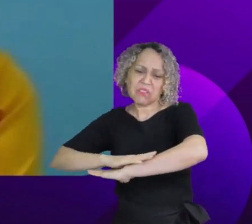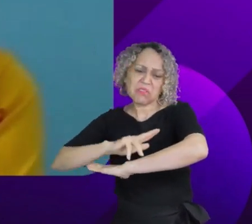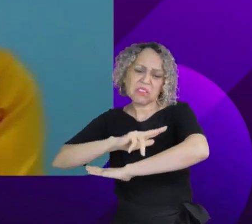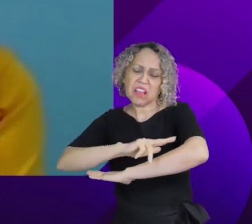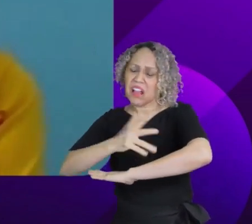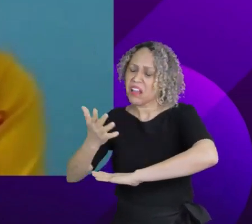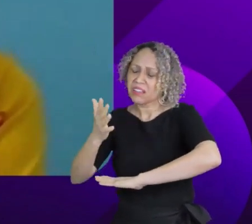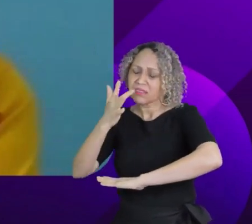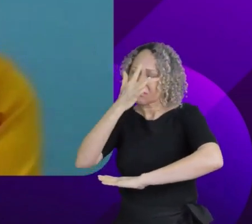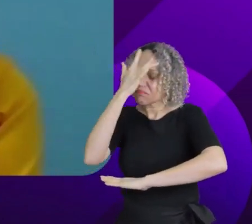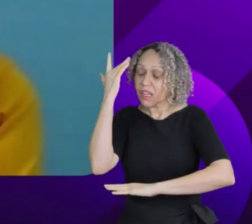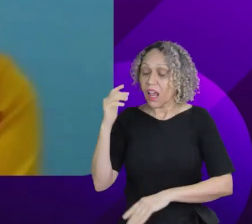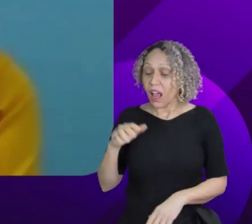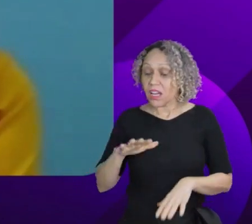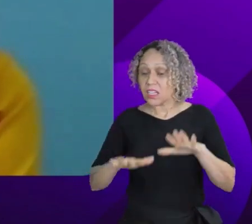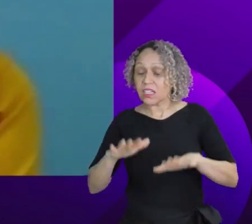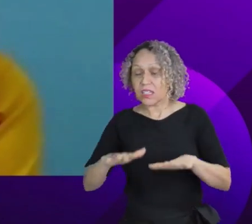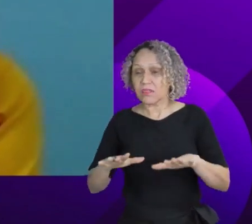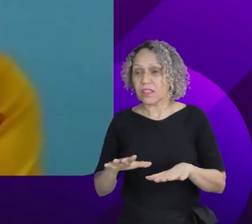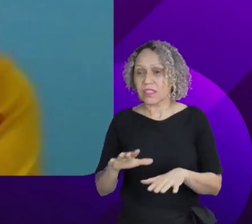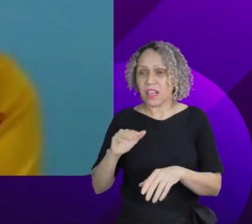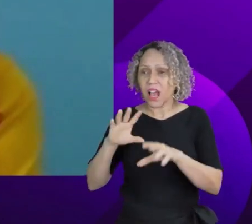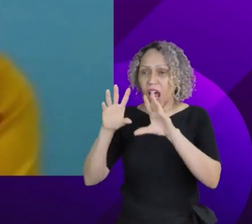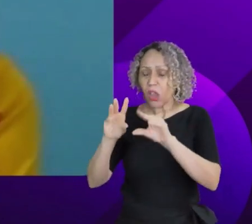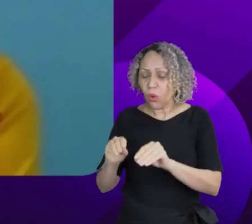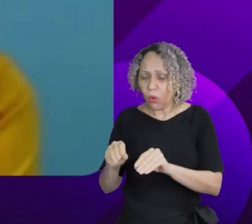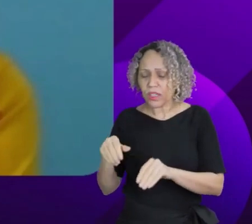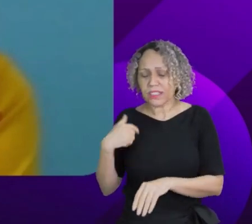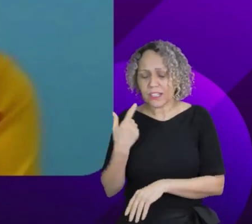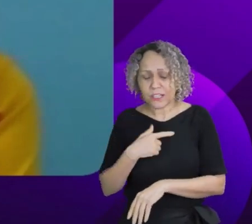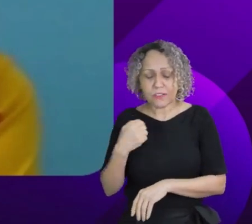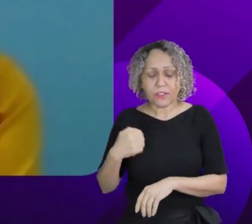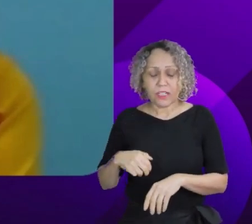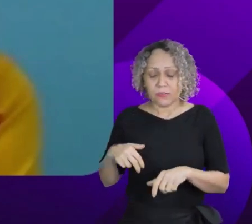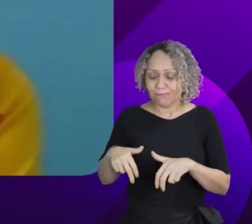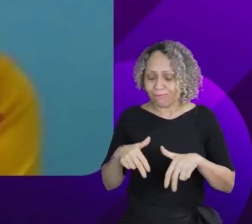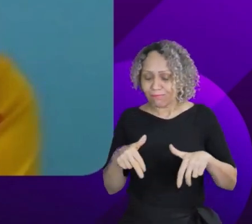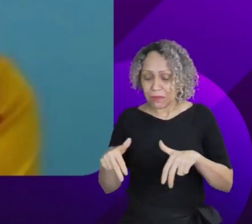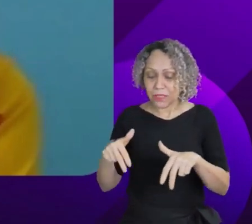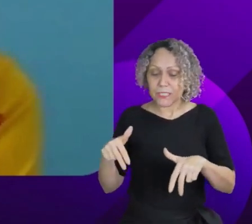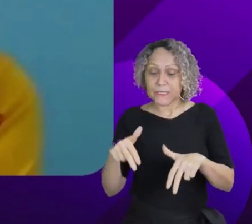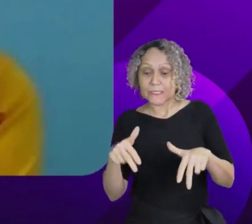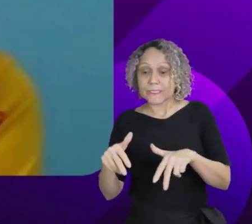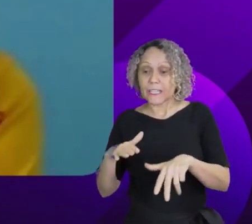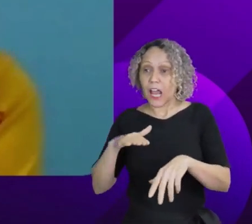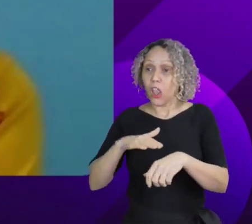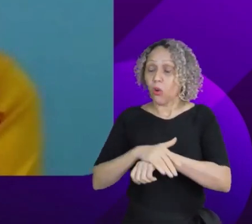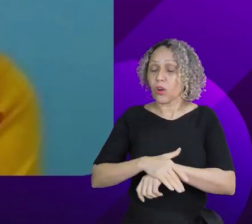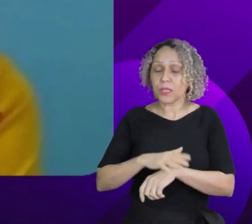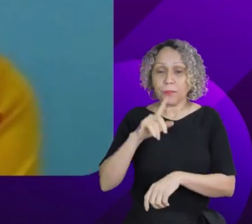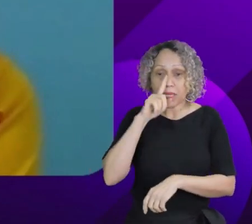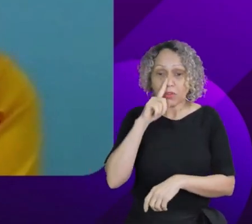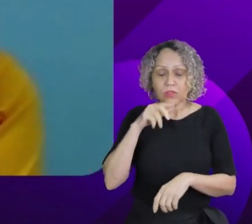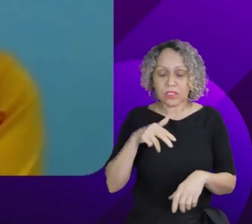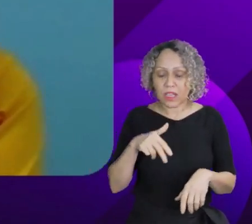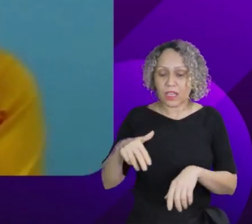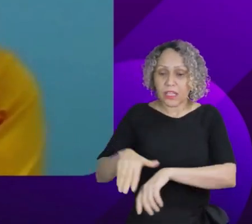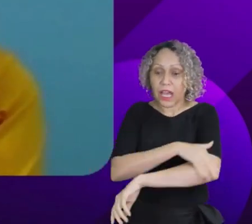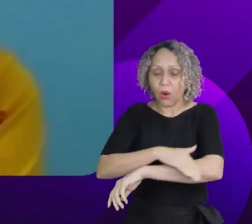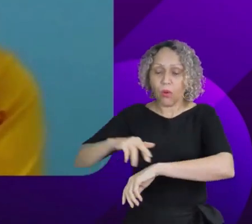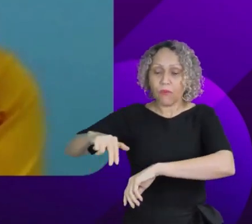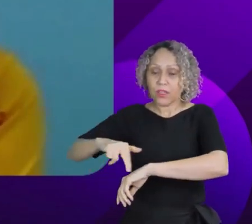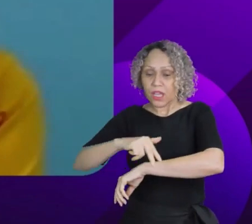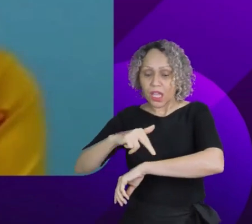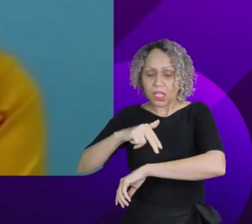que é uma caixa de papelão que está ali, mas naquela caixa de papelão tem uma pessoa dormindo ou tem até uma família. Então, essa é uma preocupação que a